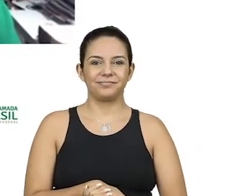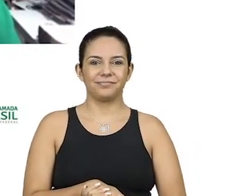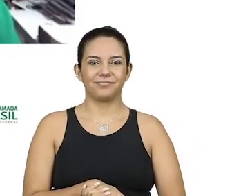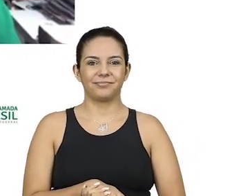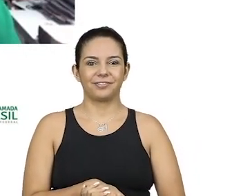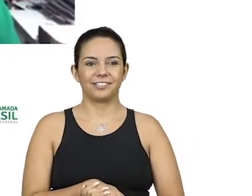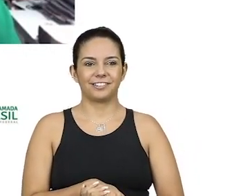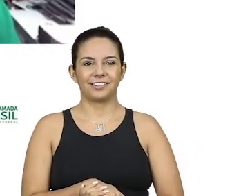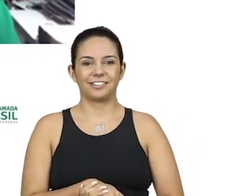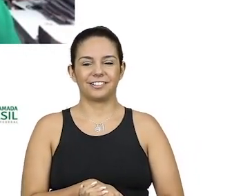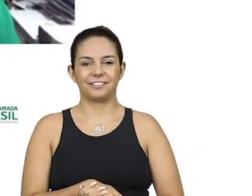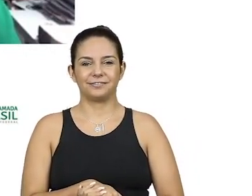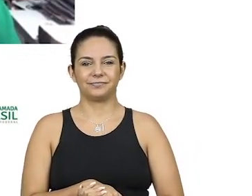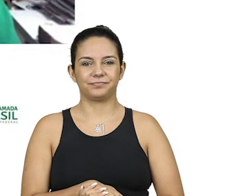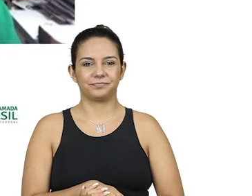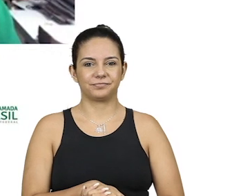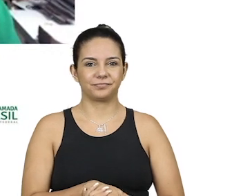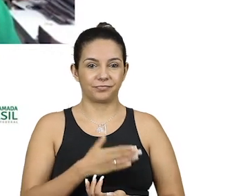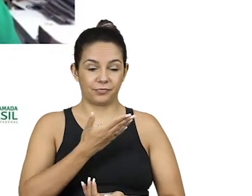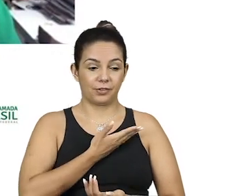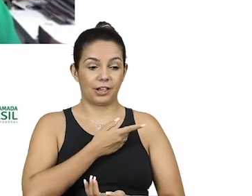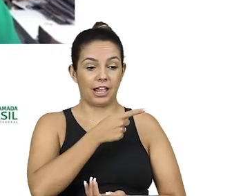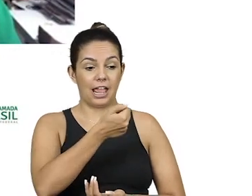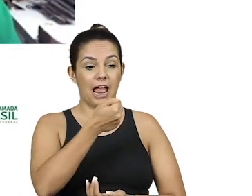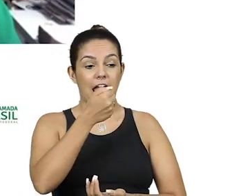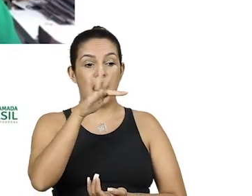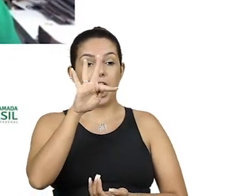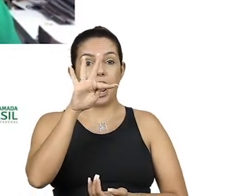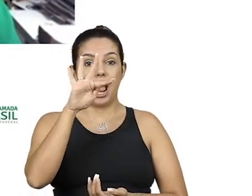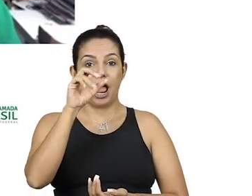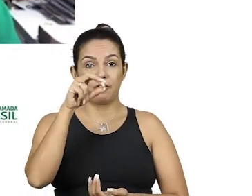Reconheceram imediatamente. E a amizade do Afonso com ele, como é que era?